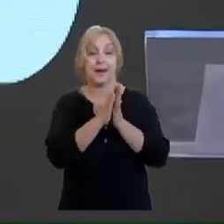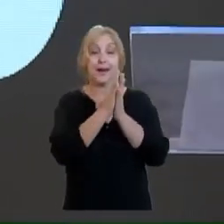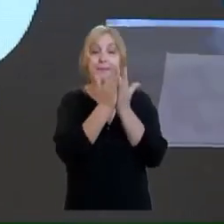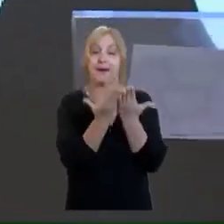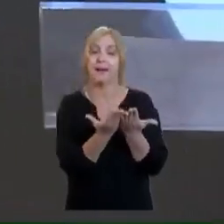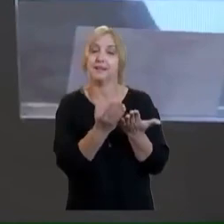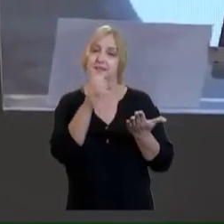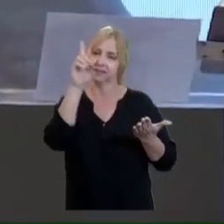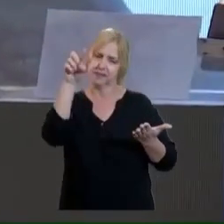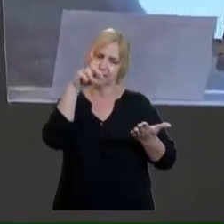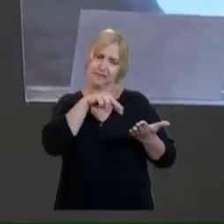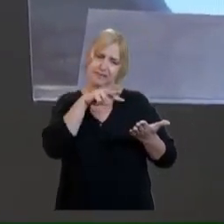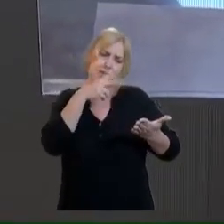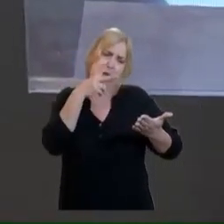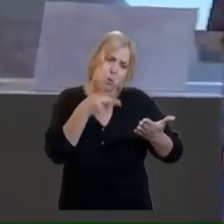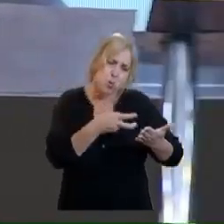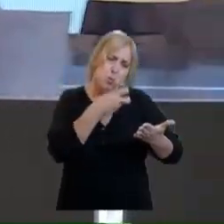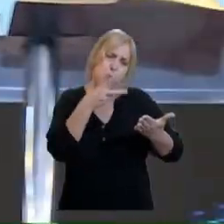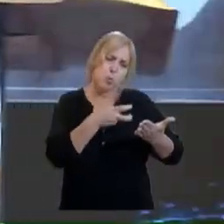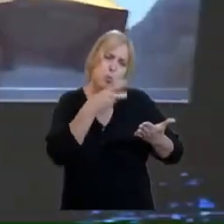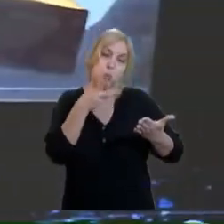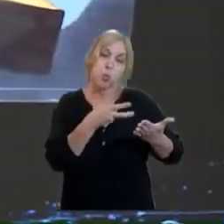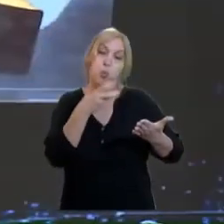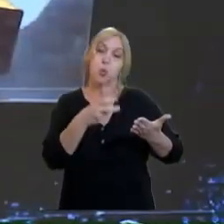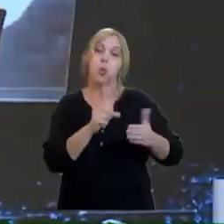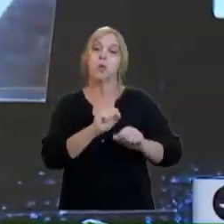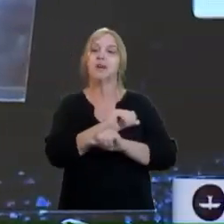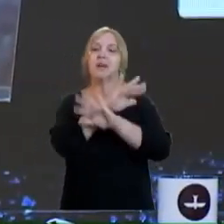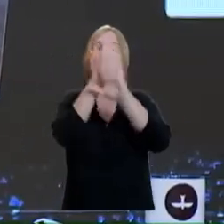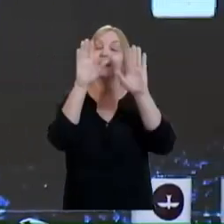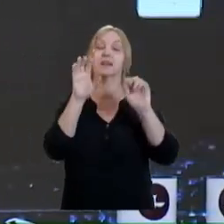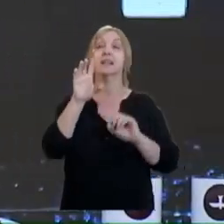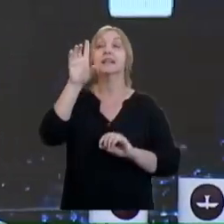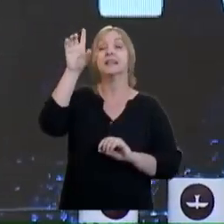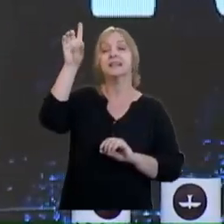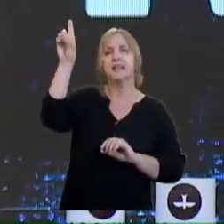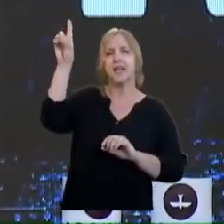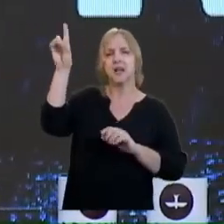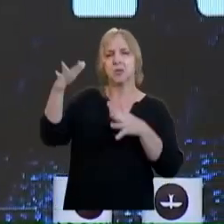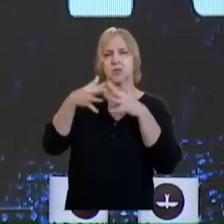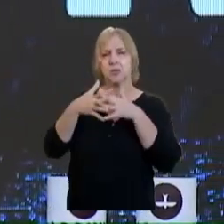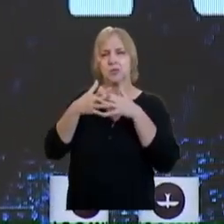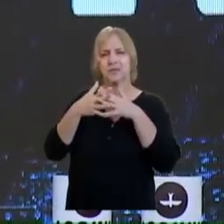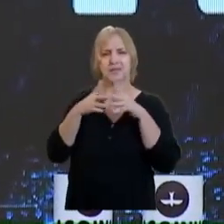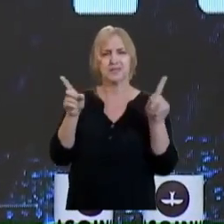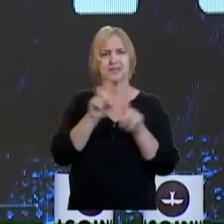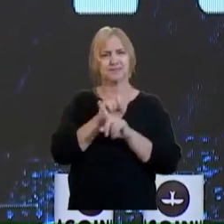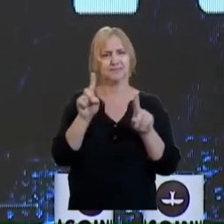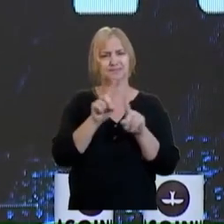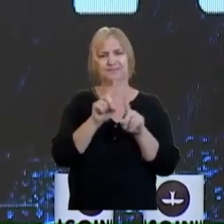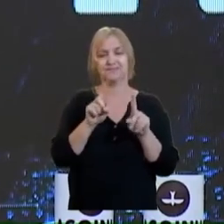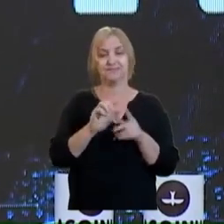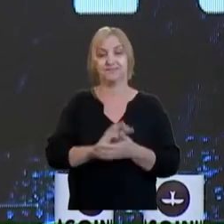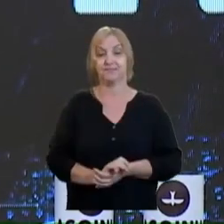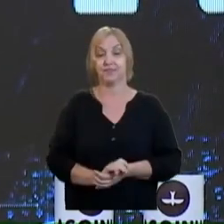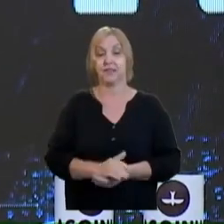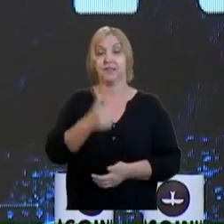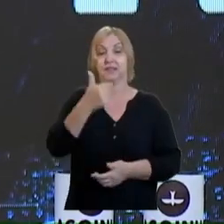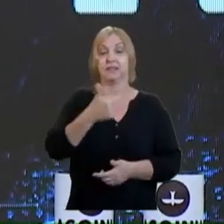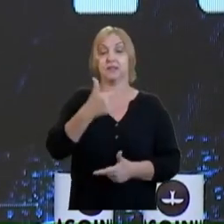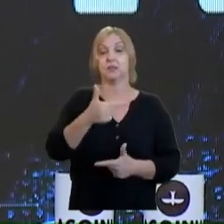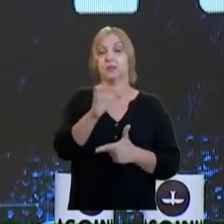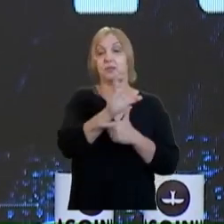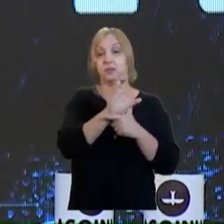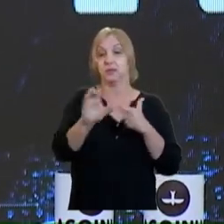Bíblia, você vai perceber de uma forma assim muito clara que Deus não é Deus de confusão. Abra comigo em 2 Coríntios